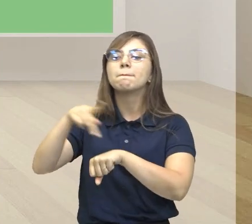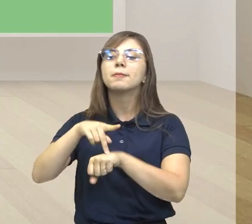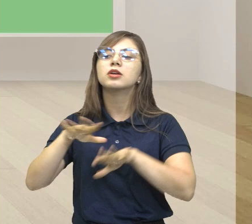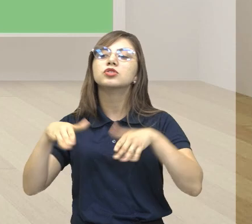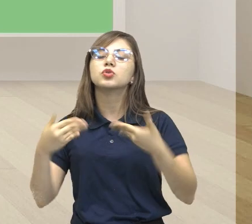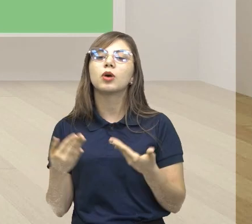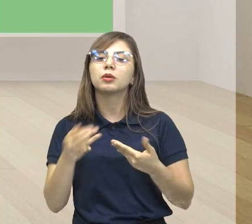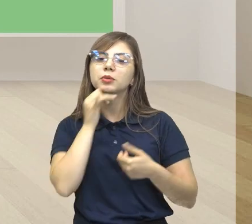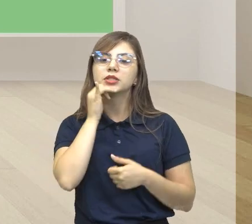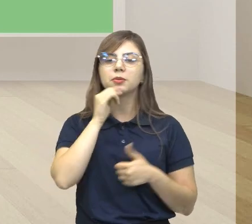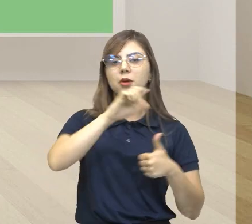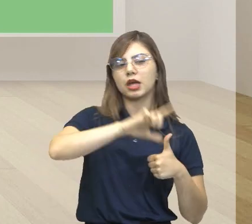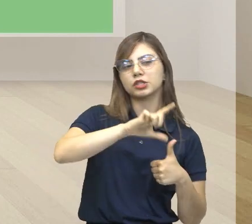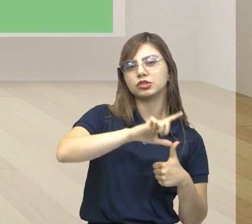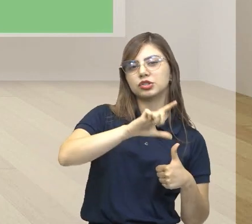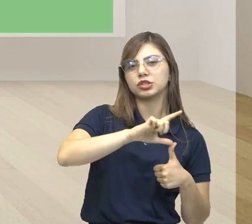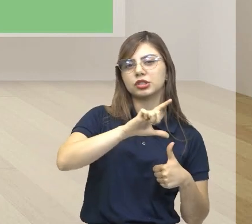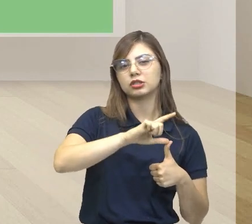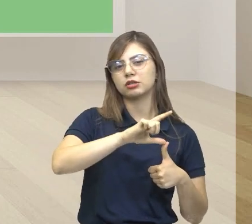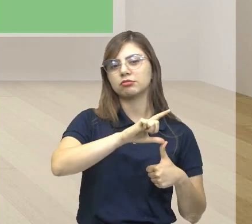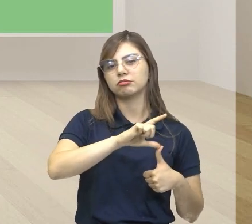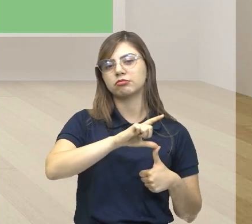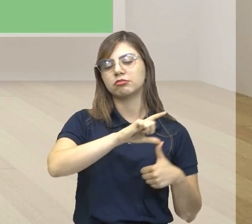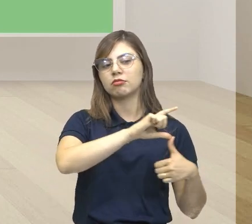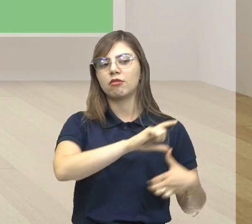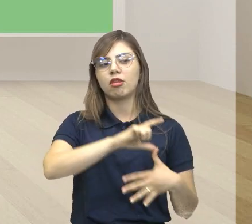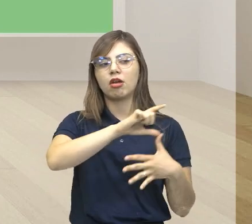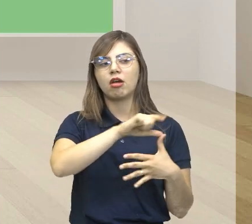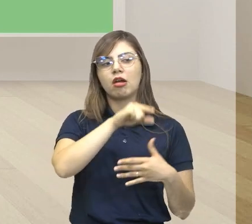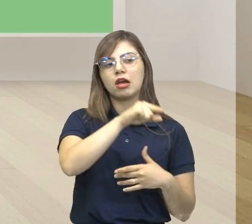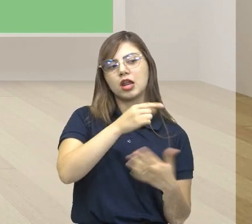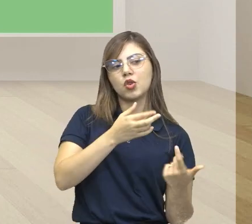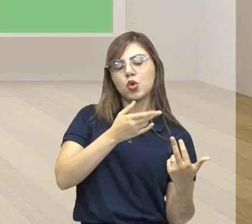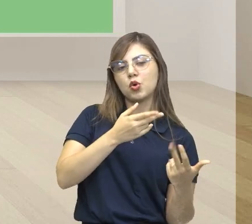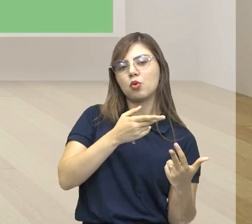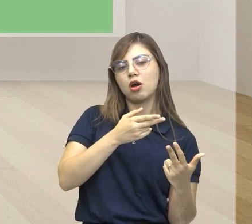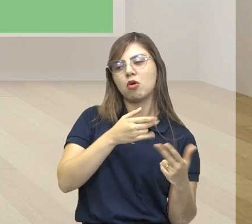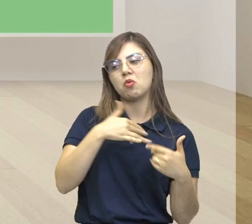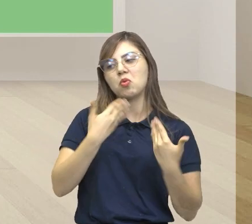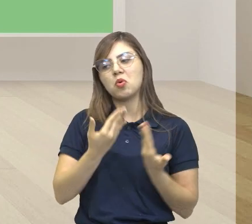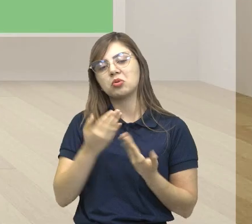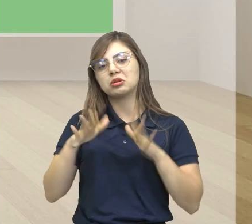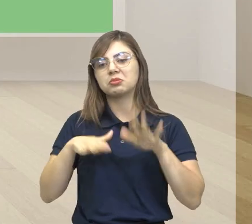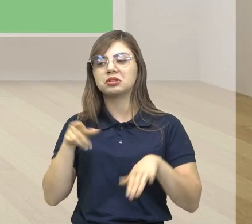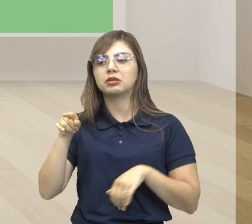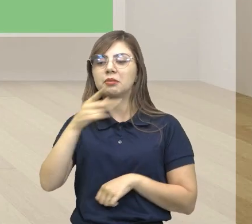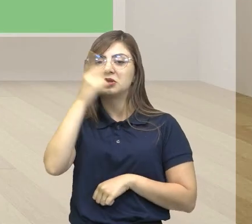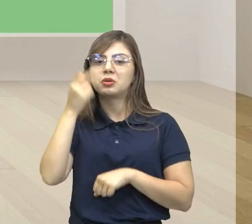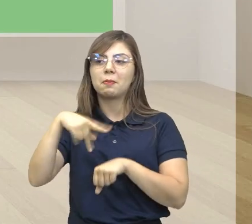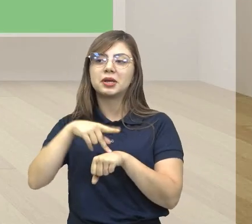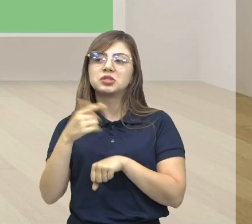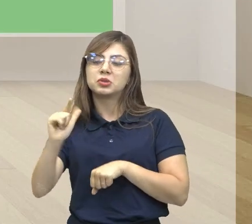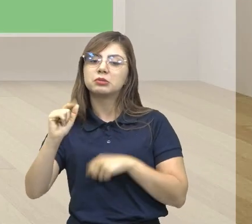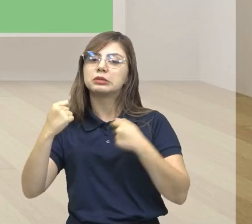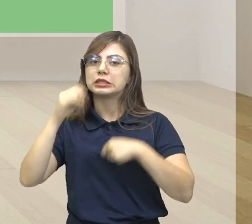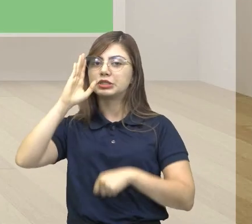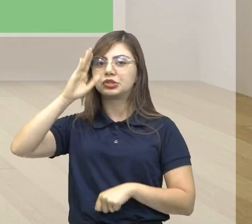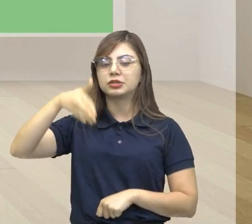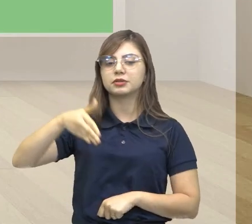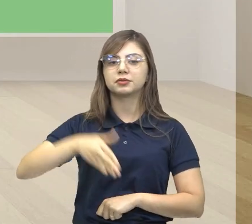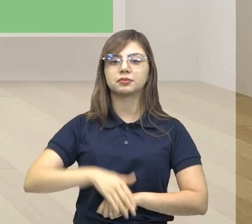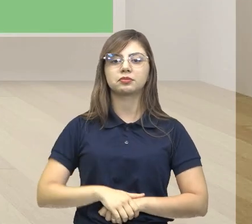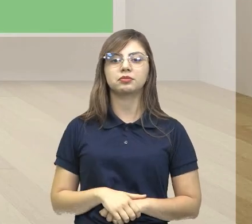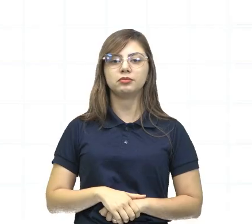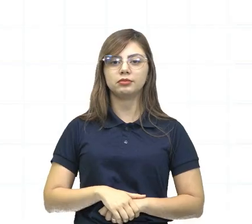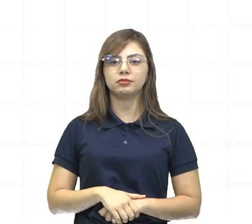nós somos. Mas a depender do meu interlocutor, da origem dele, eu preciso ser mais direto. Voltando para a questão do low